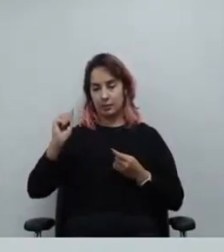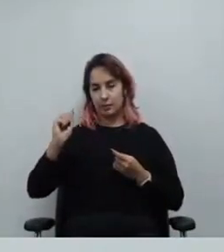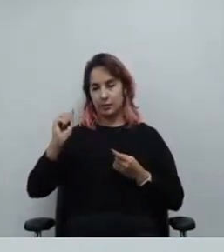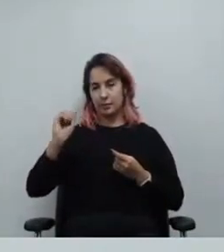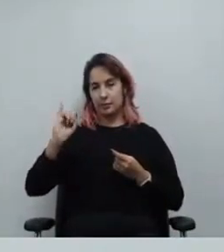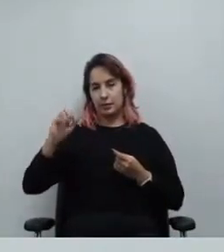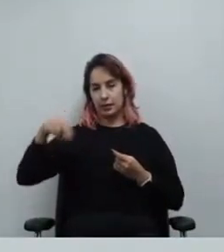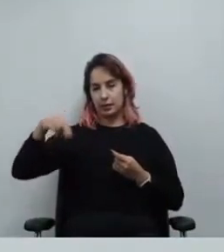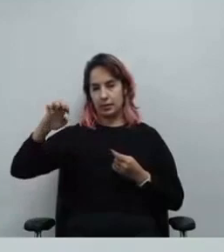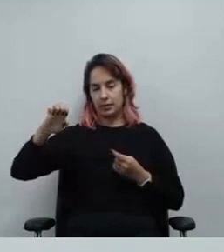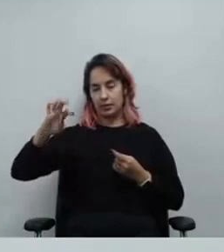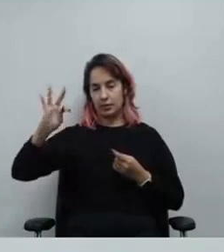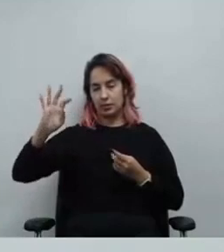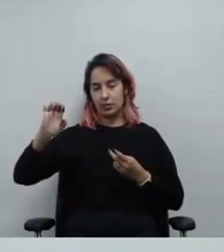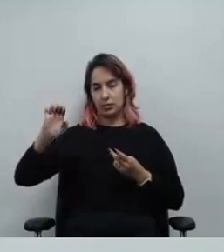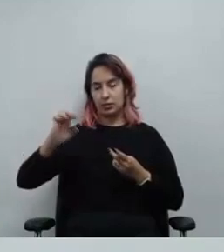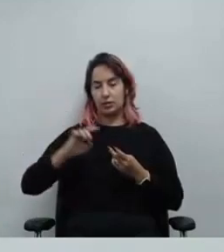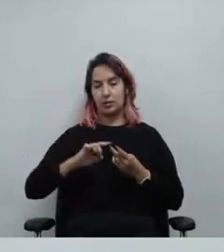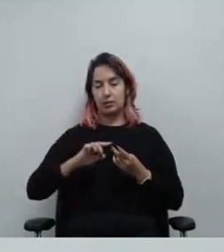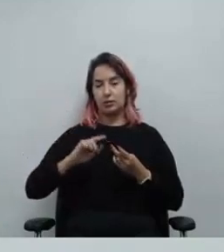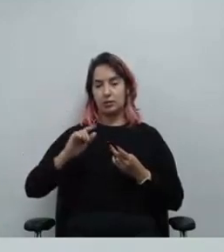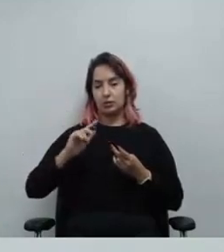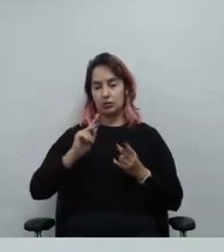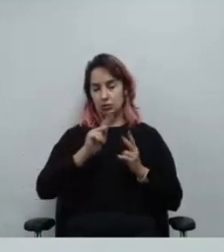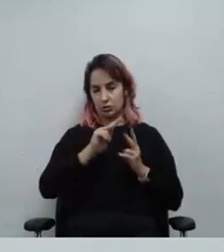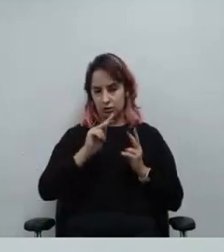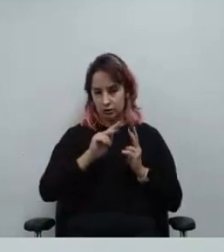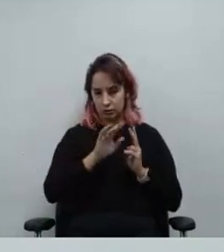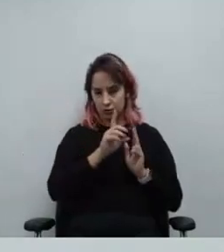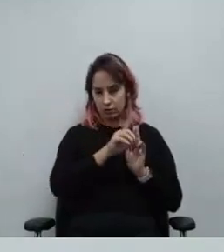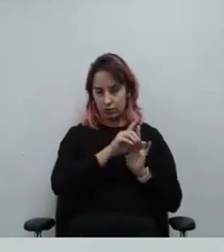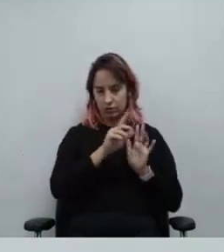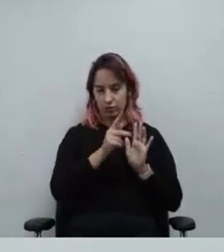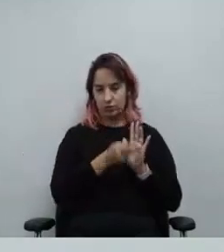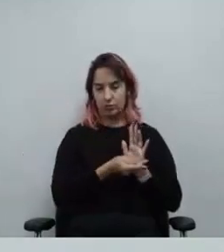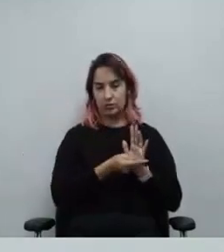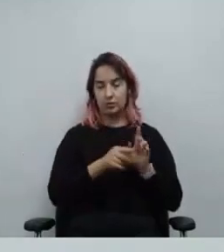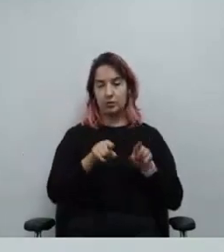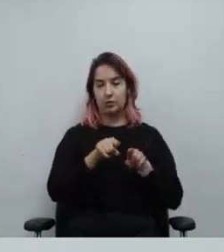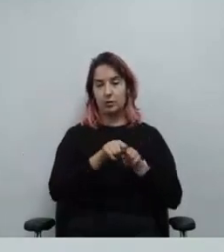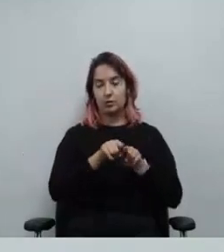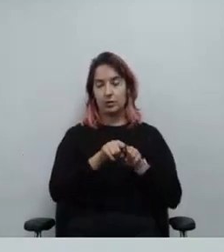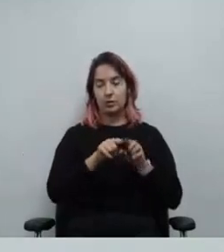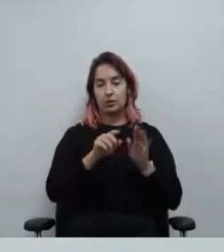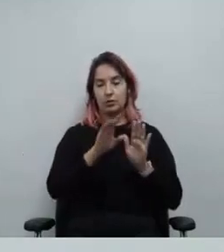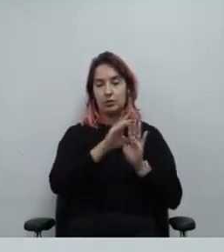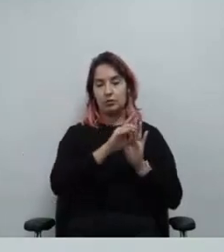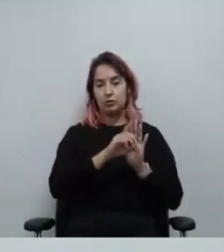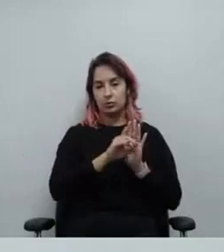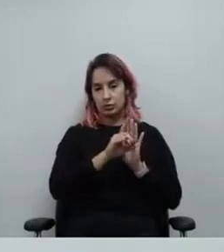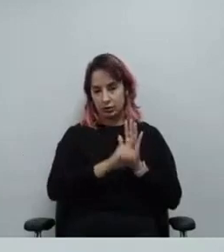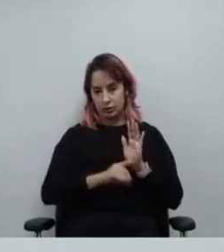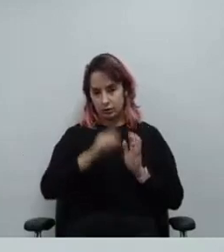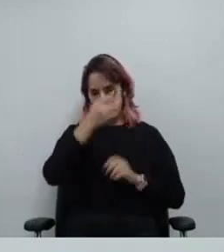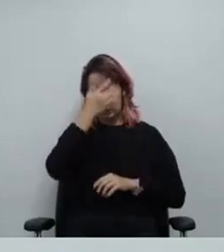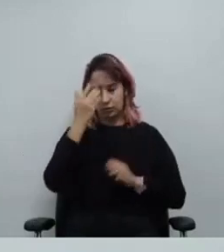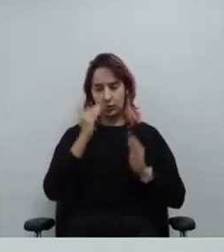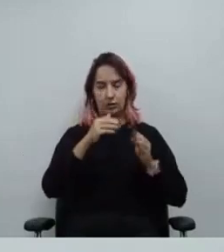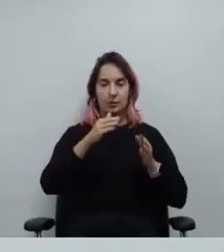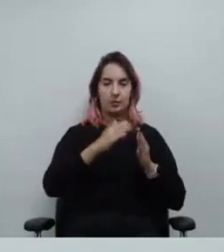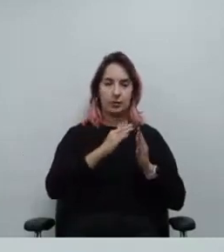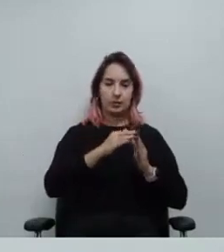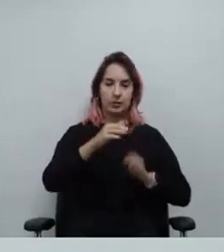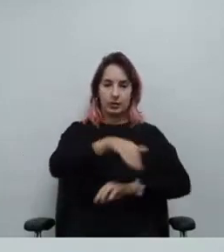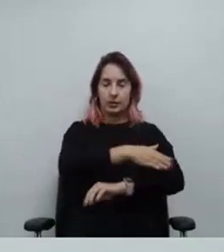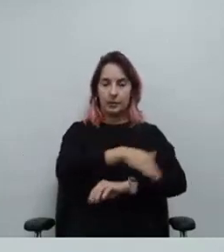dos Direitos Humanos, da Diretoria de Promoção dos Direitos Humanos e da Diretoria de Promoção dos Direitos da População em Situação de Rua. Nas